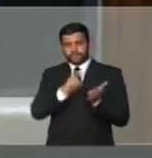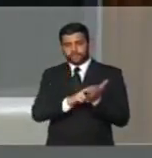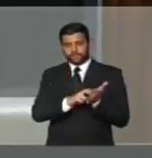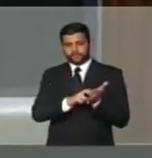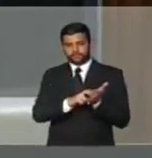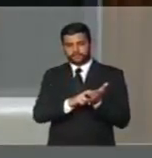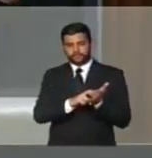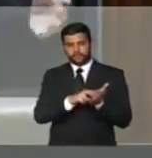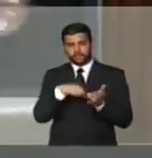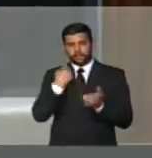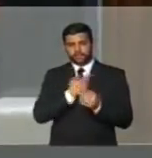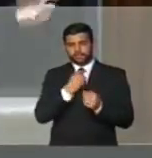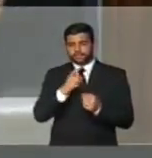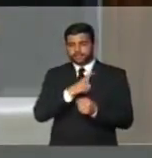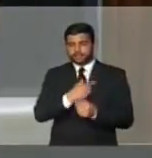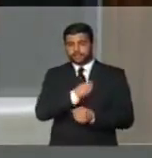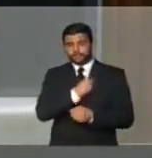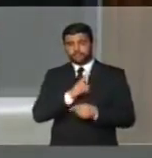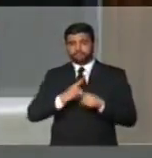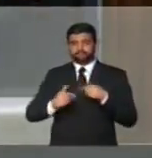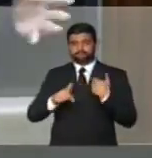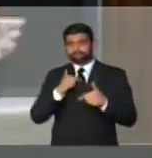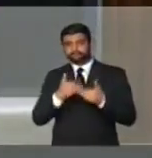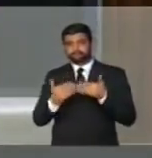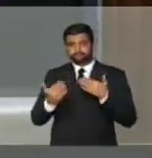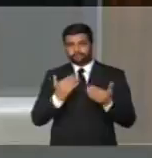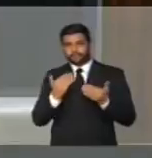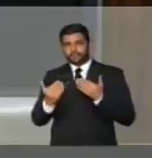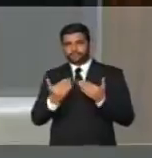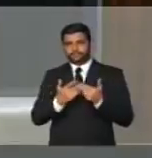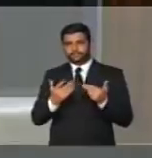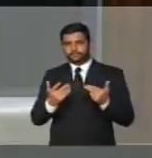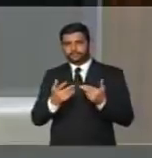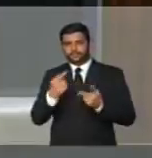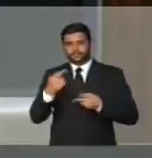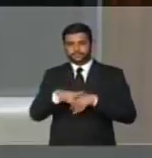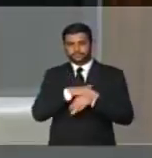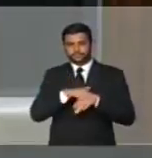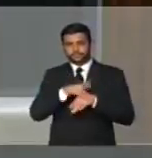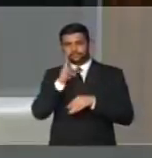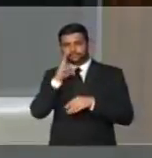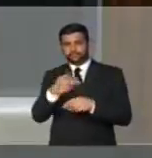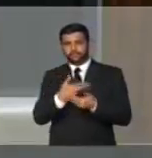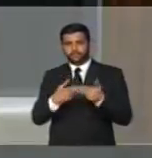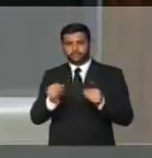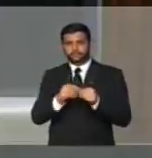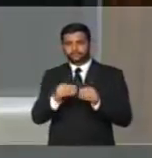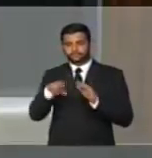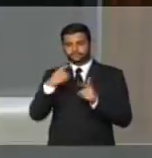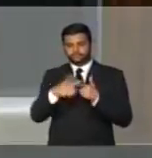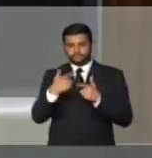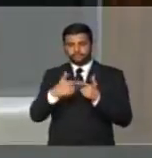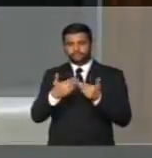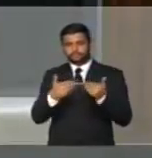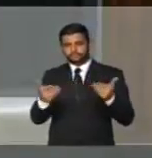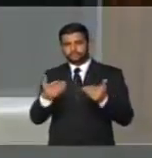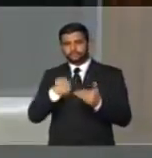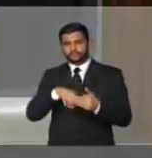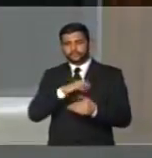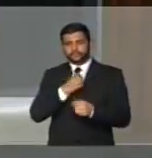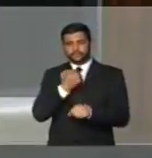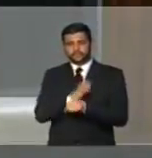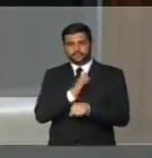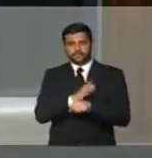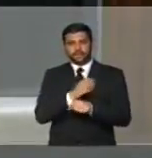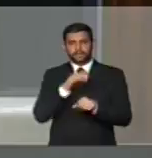manhã, a gente sempre teve aqui aquele expediente de dialogar, de ver os problemas da